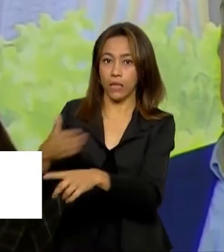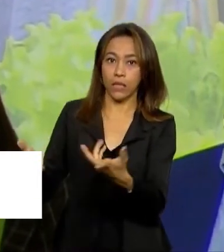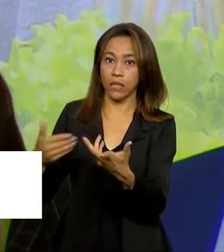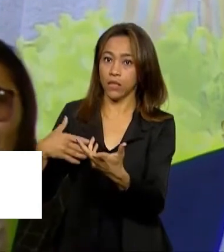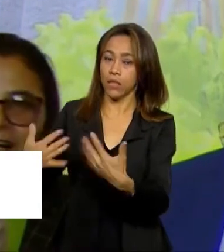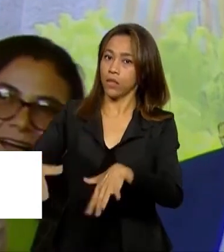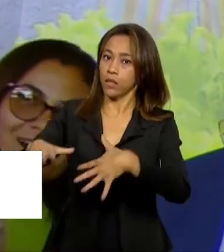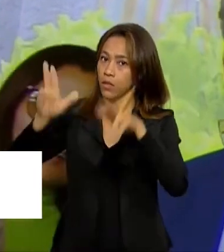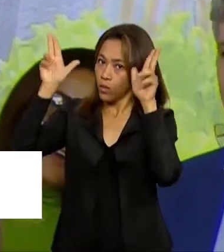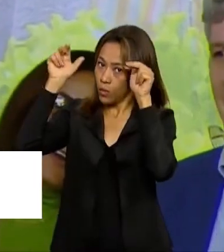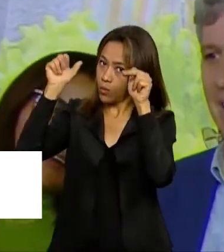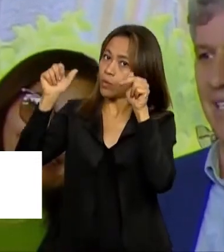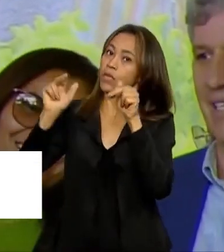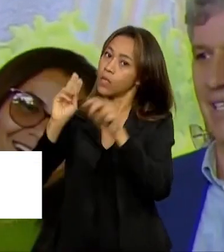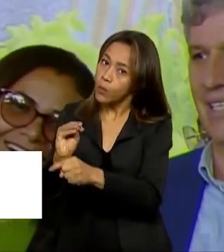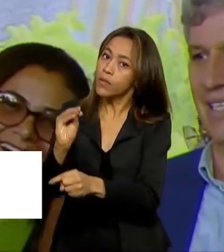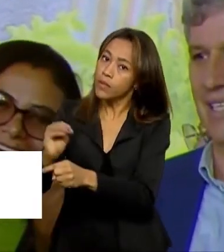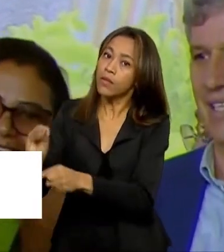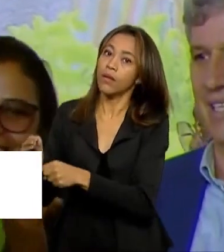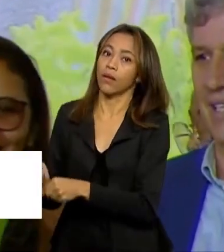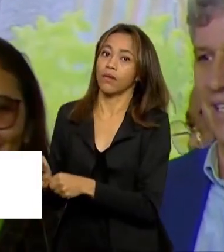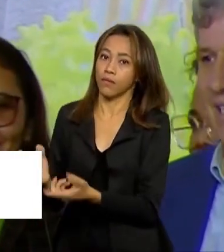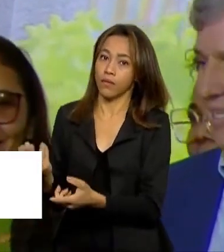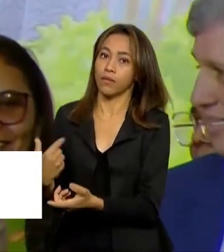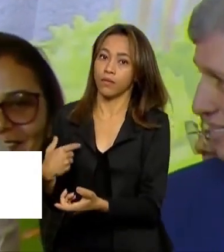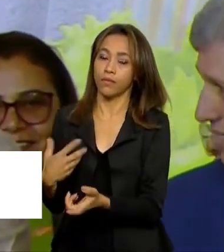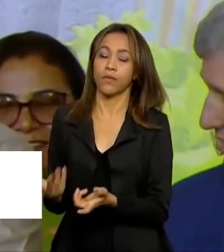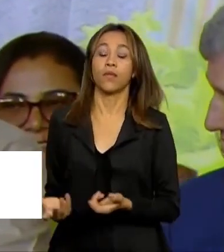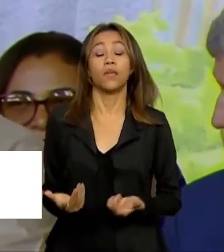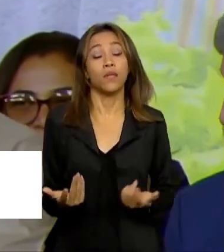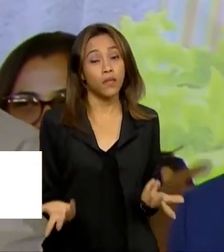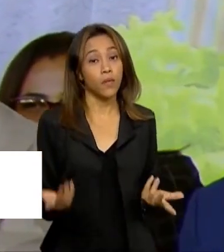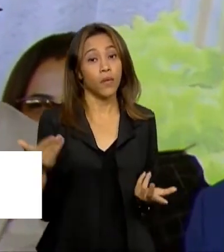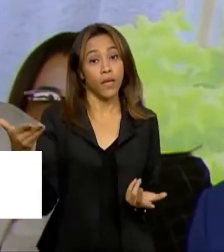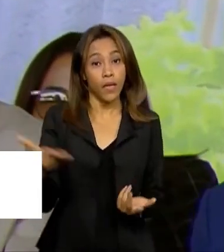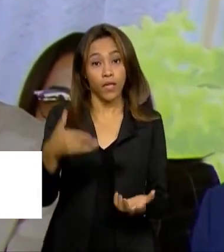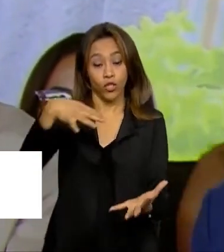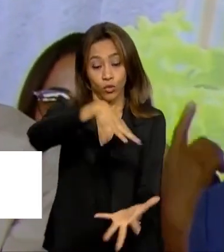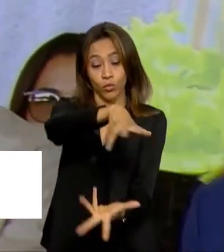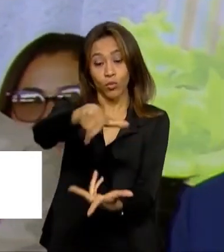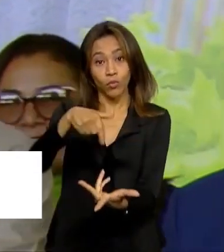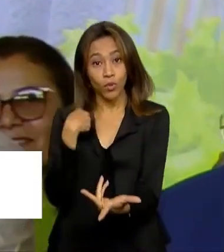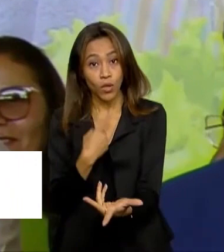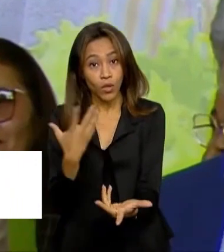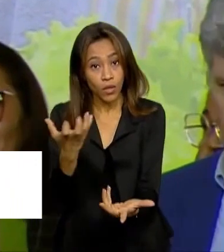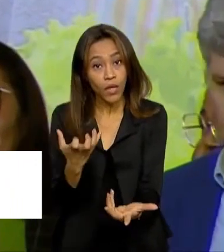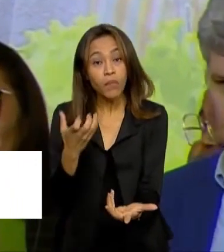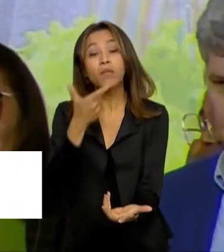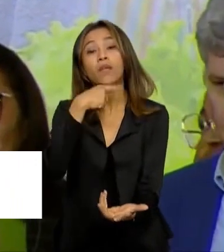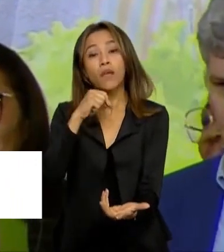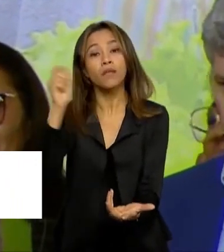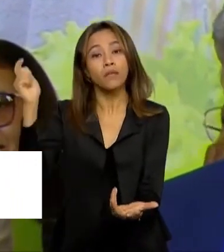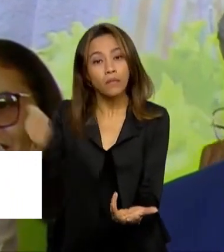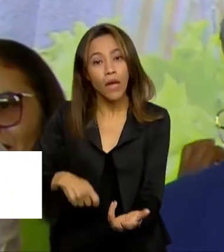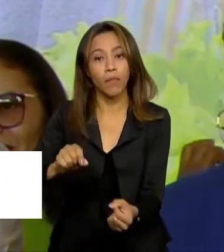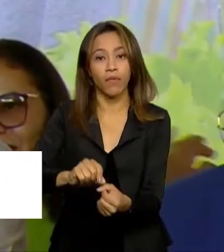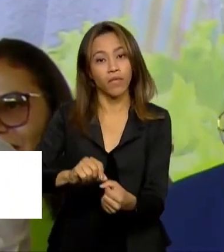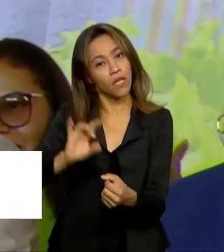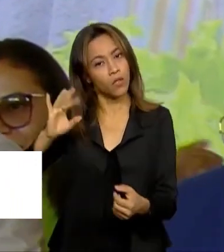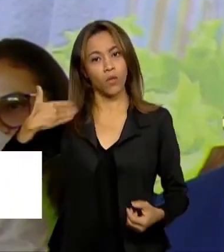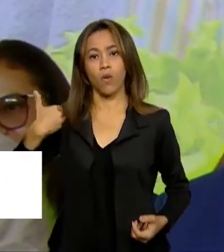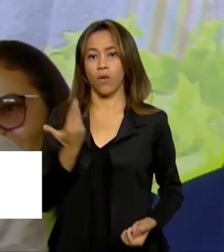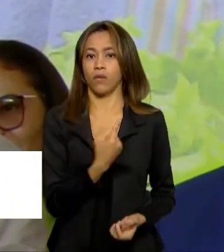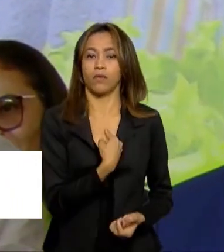nós temos que protegê-los também. Então, esse mundo que nós queremos, só nós podemos fazê-lo. Só